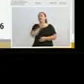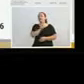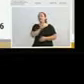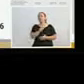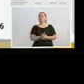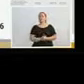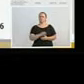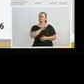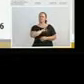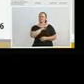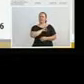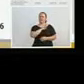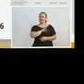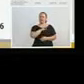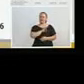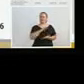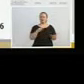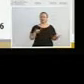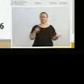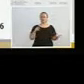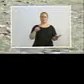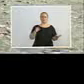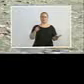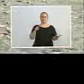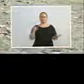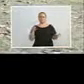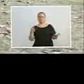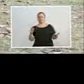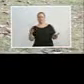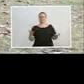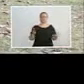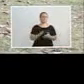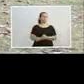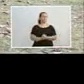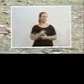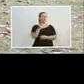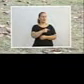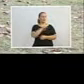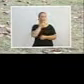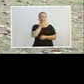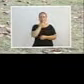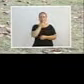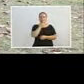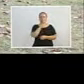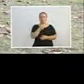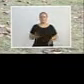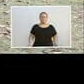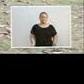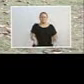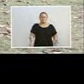salário bruto de R$.700, pode ir passando, meu querido. O senhor Alexandre Pereira está lá, tocando vaca,